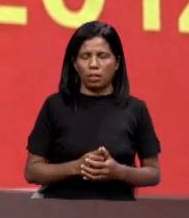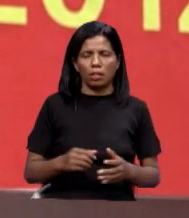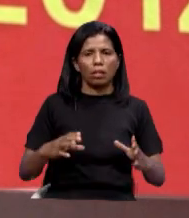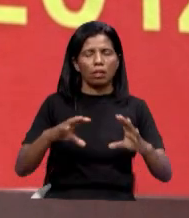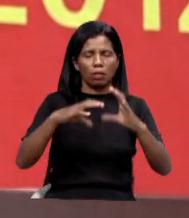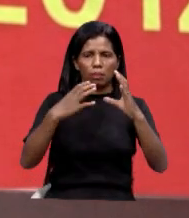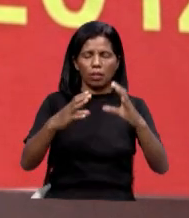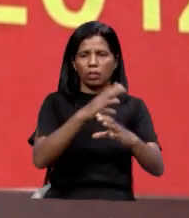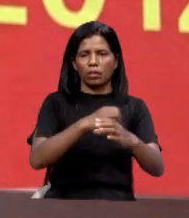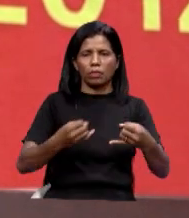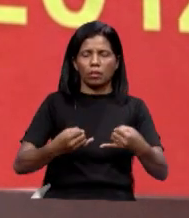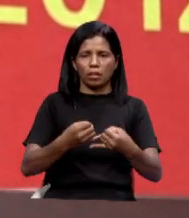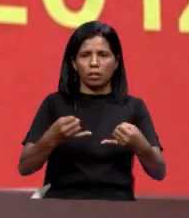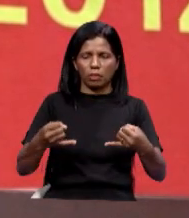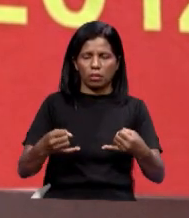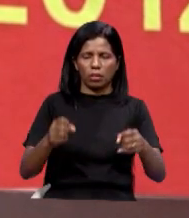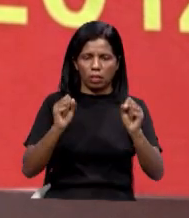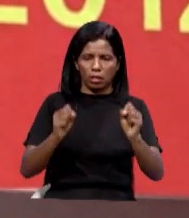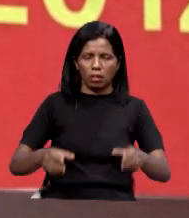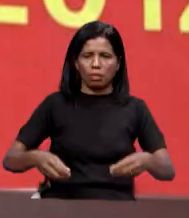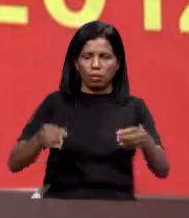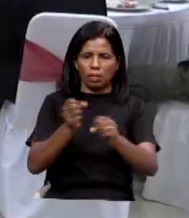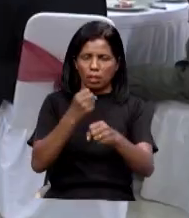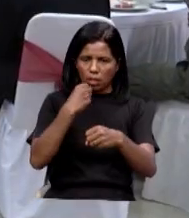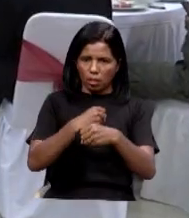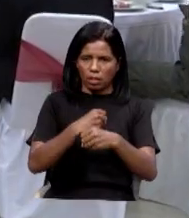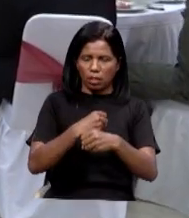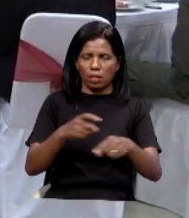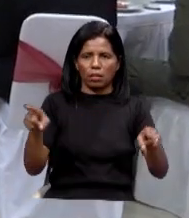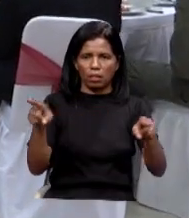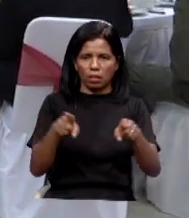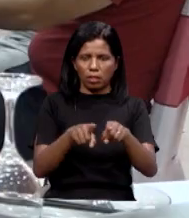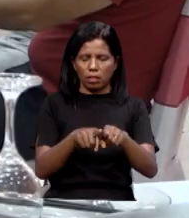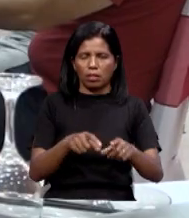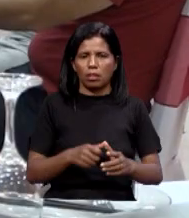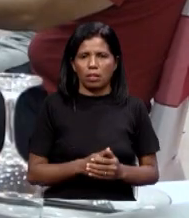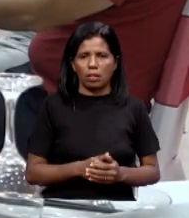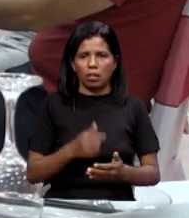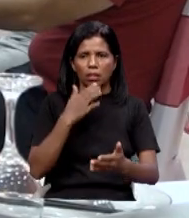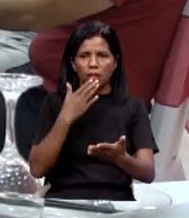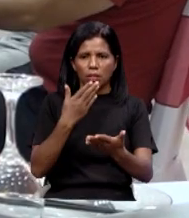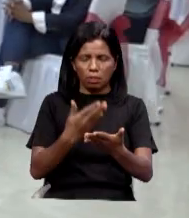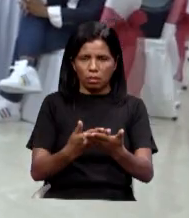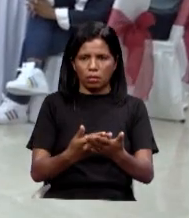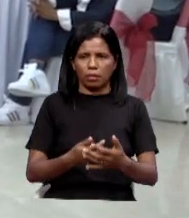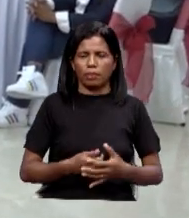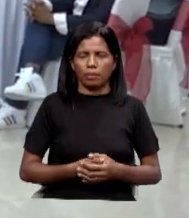indústria, com visão de desenvolver o leste, muda, destino e dentro, único.